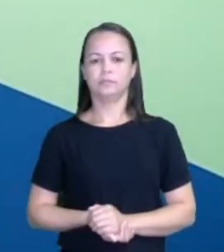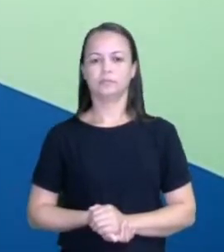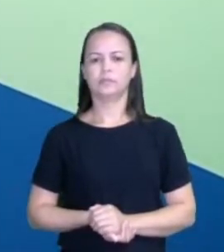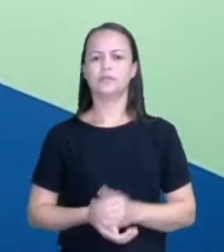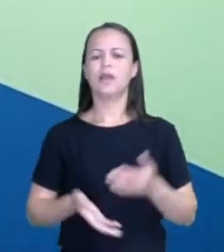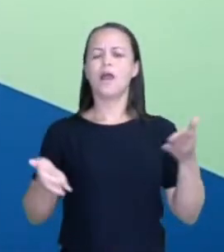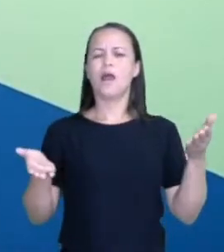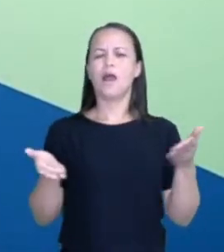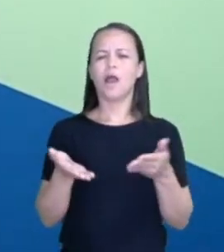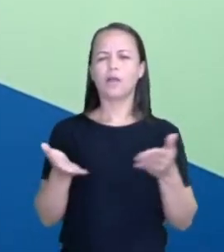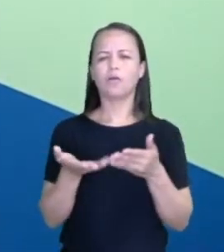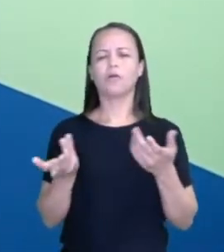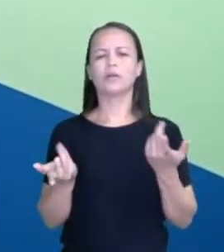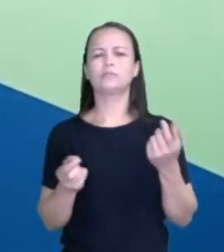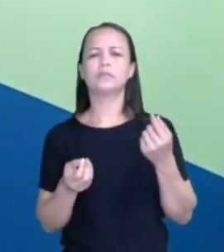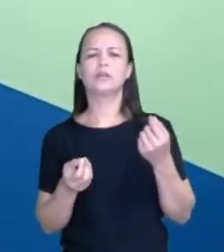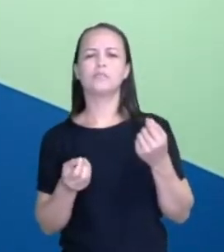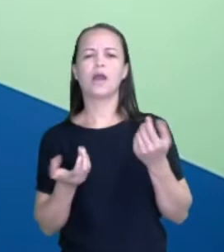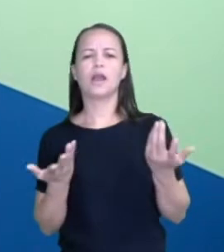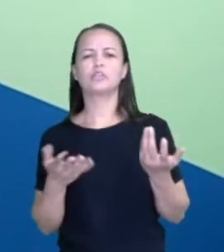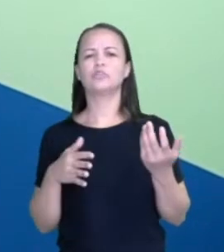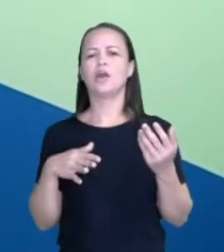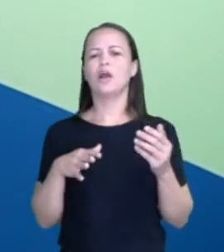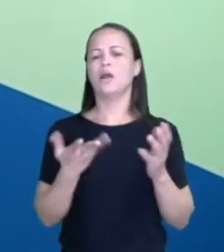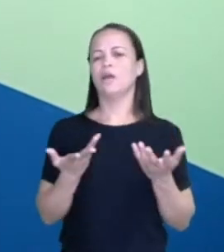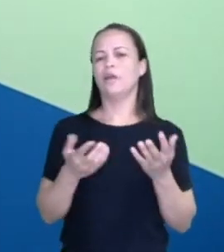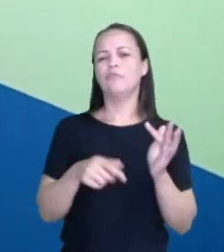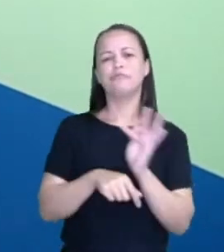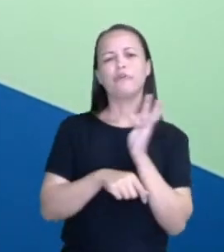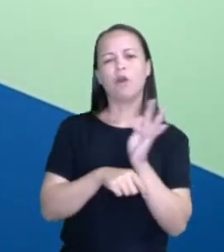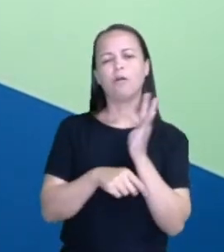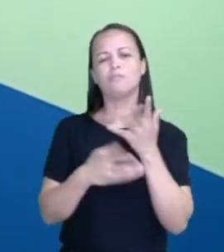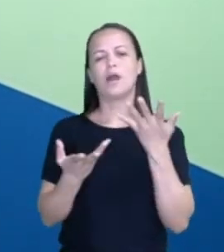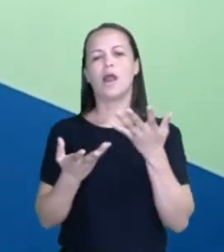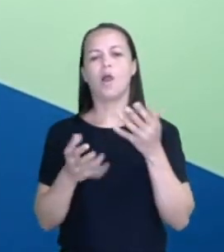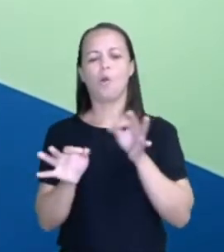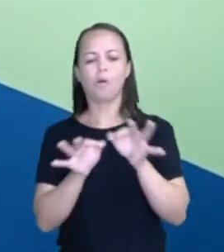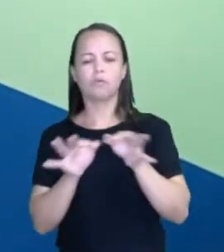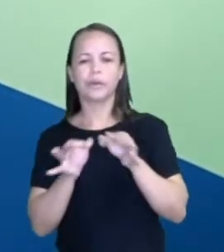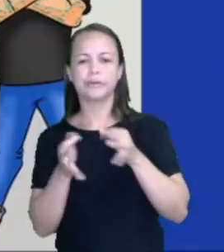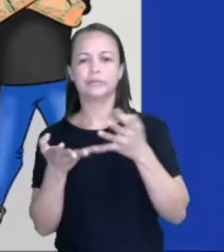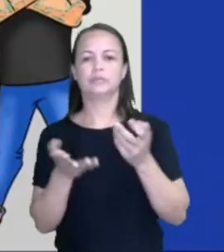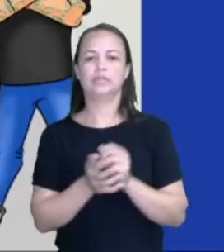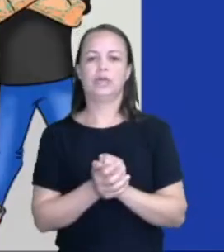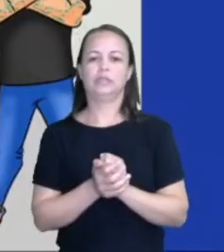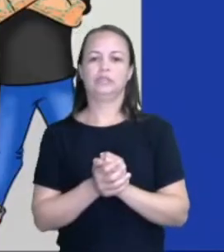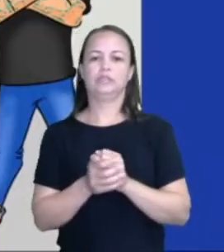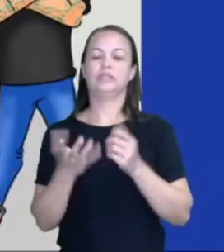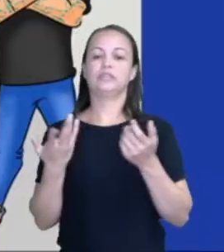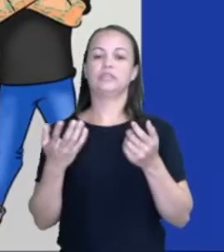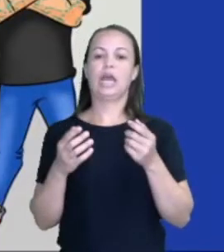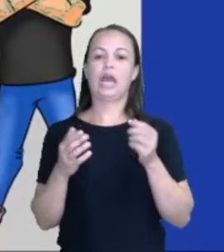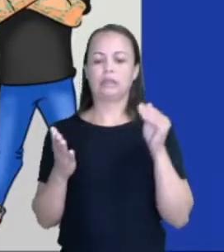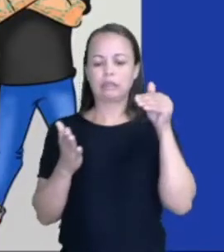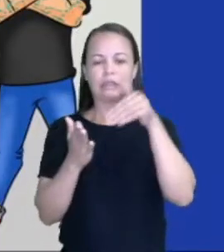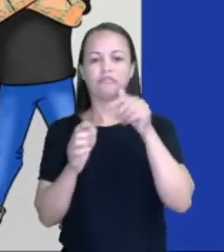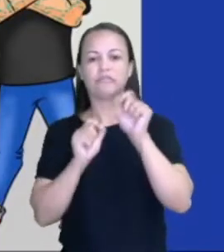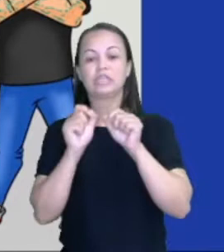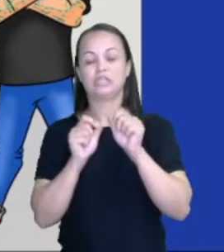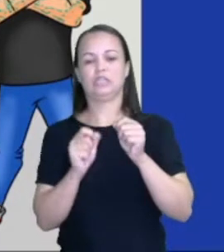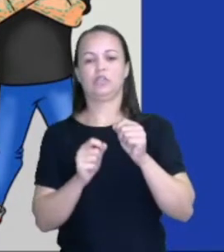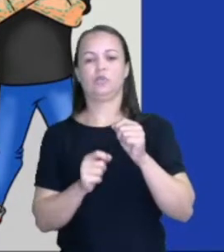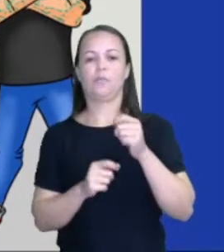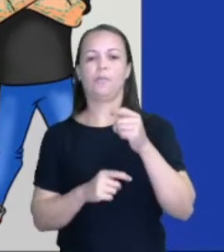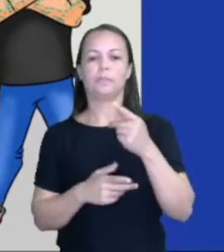Agora, de maneira um pouco mais formal, organizada, definição da equação do primeiro grau. Daqui a pouco eu explico o